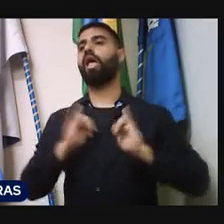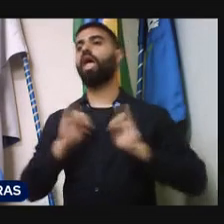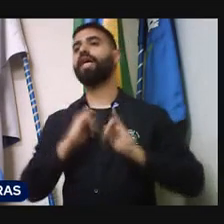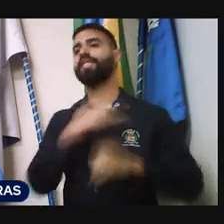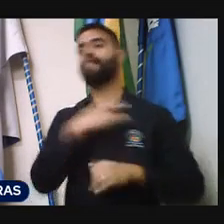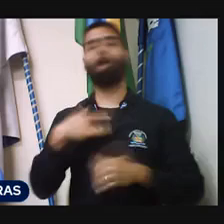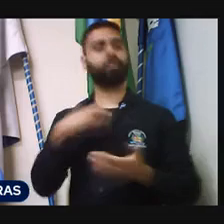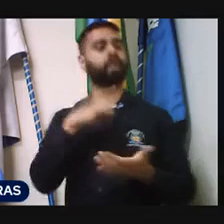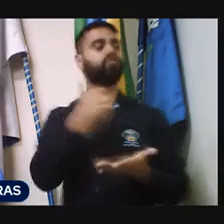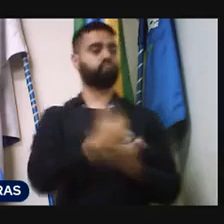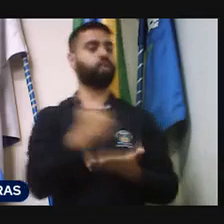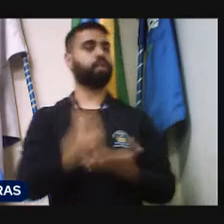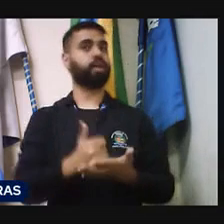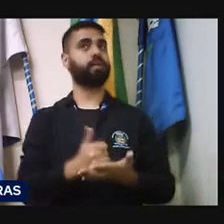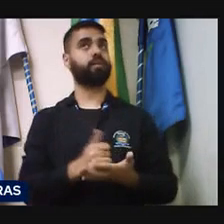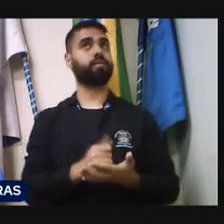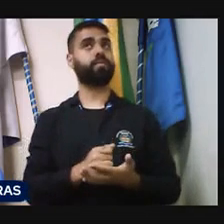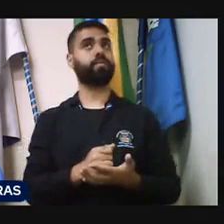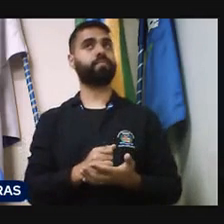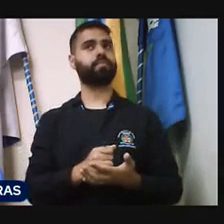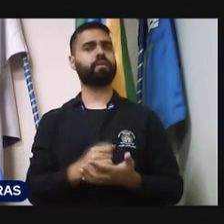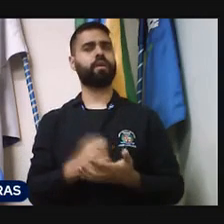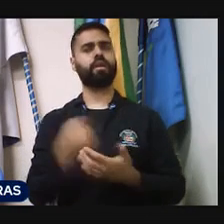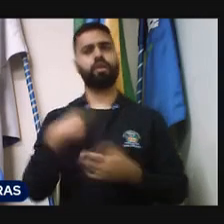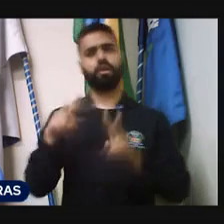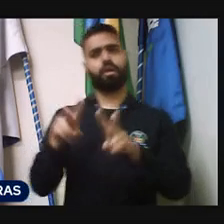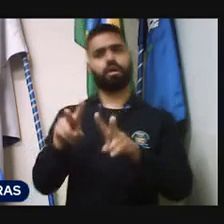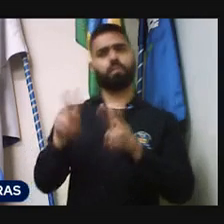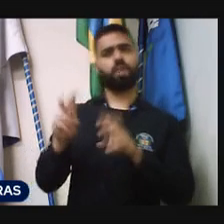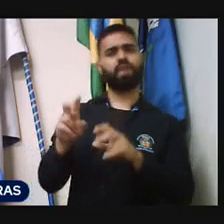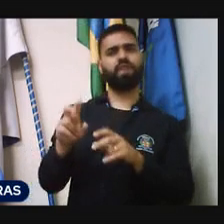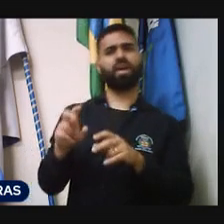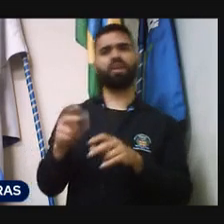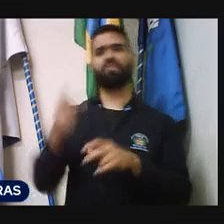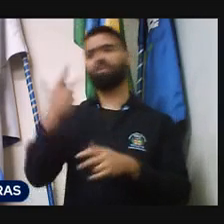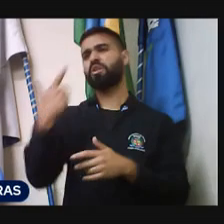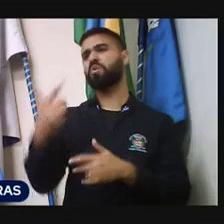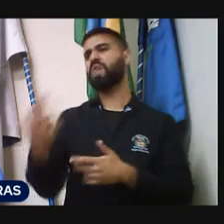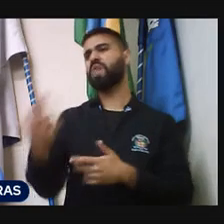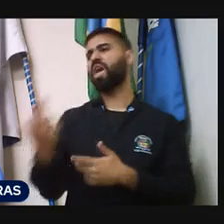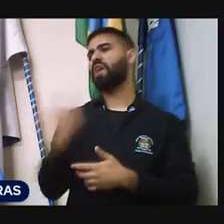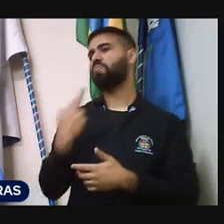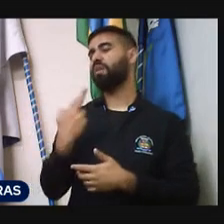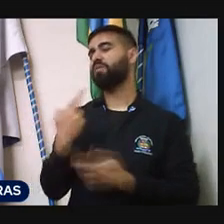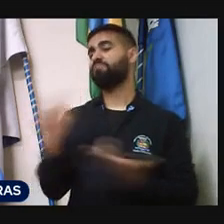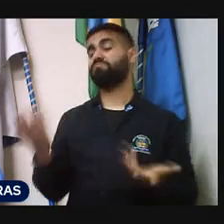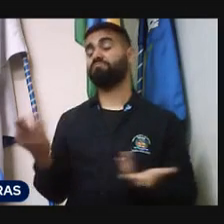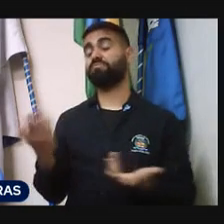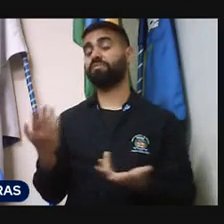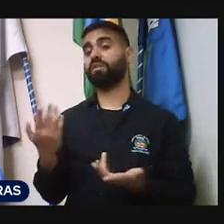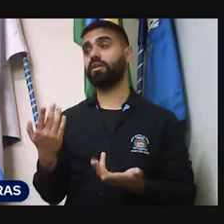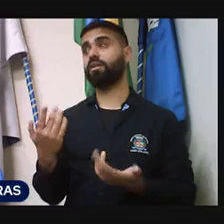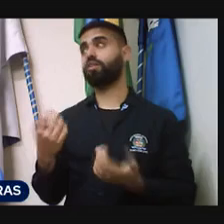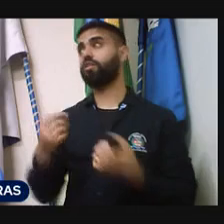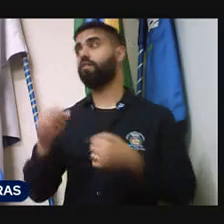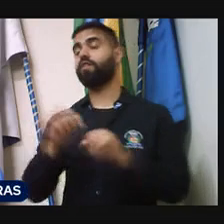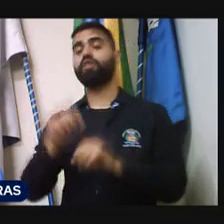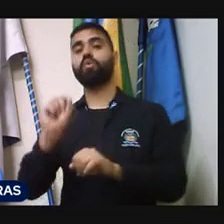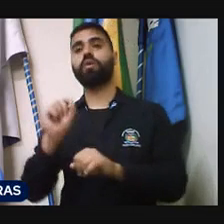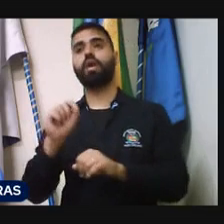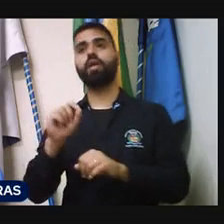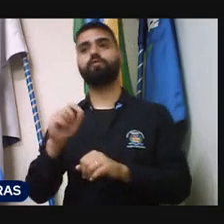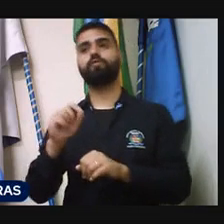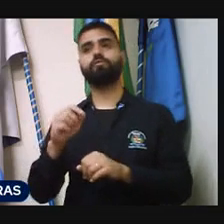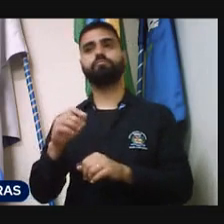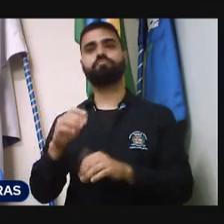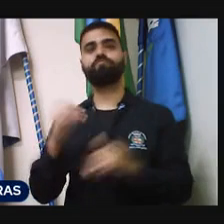você Tá contratado lá e quando a gente aqui ver que a nossa expectativas são frustradas a gente passa então acionar o Ministério